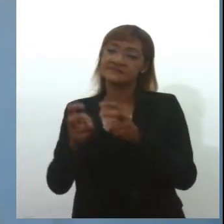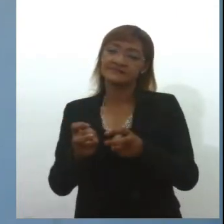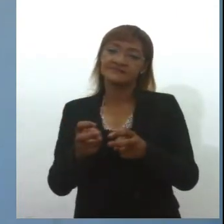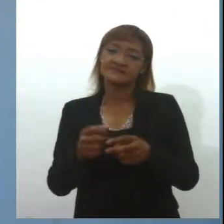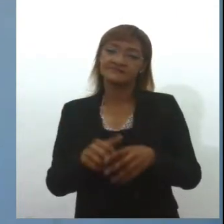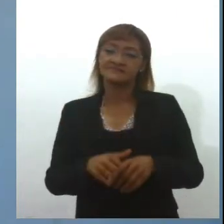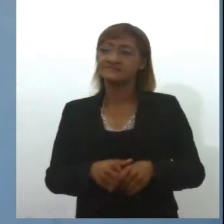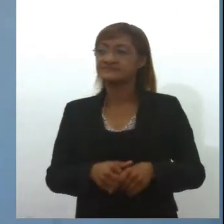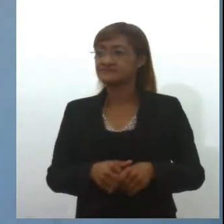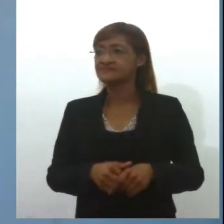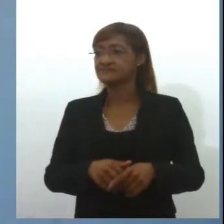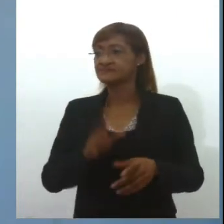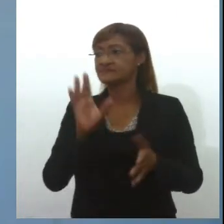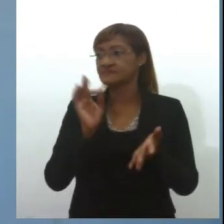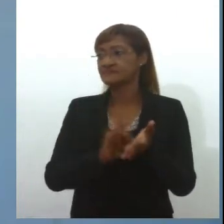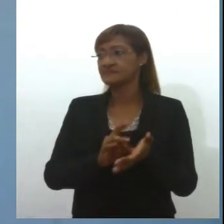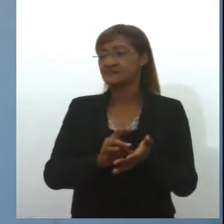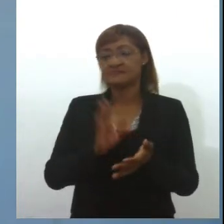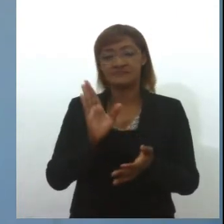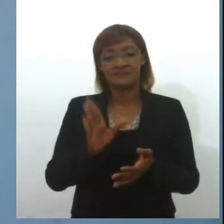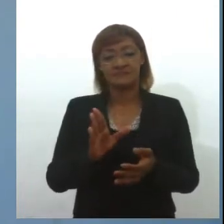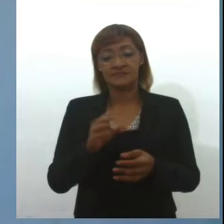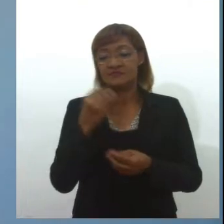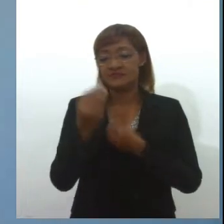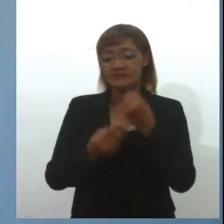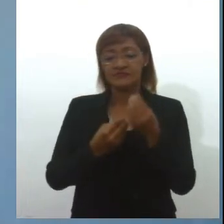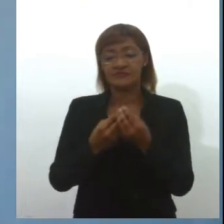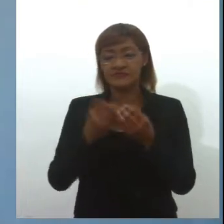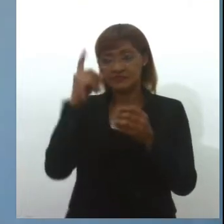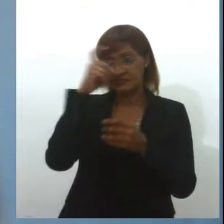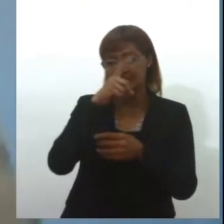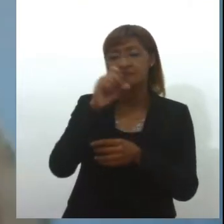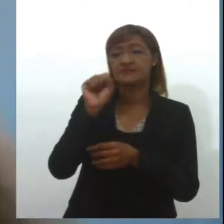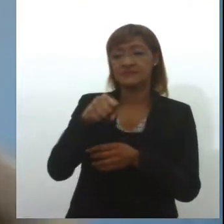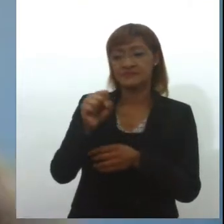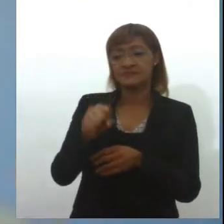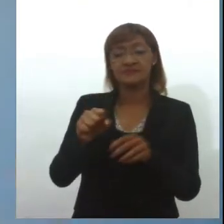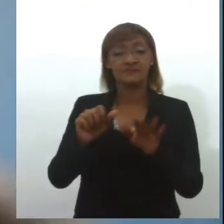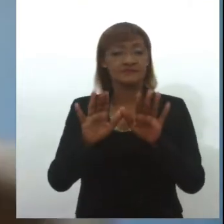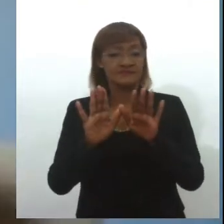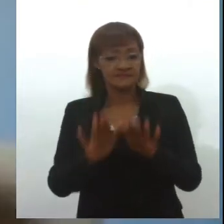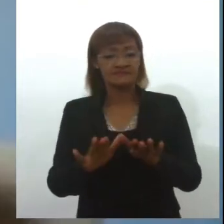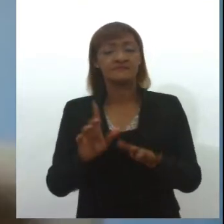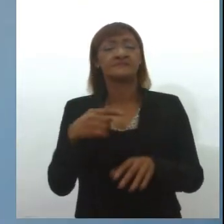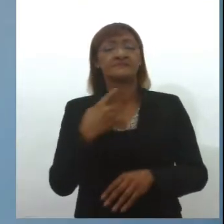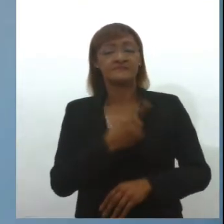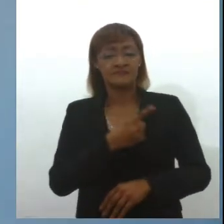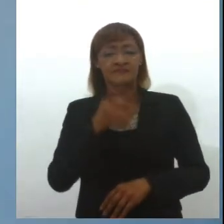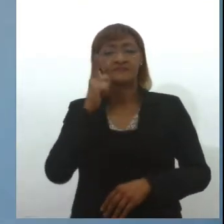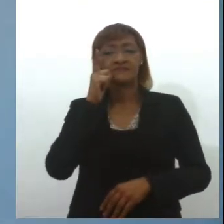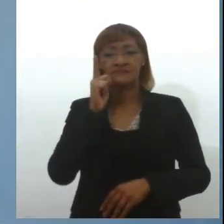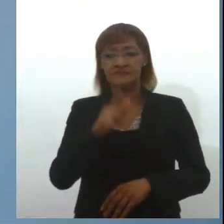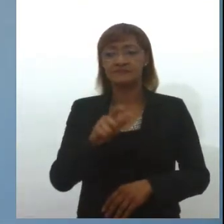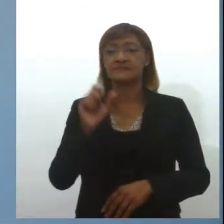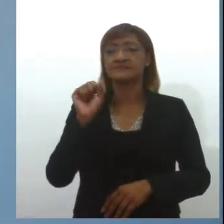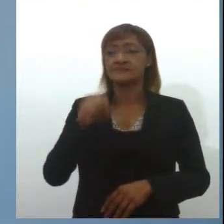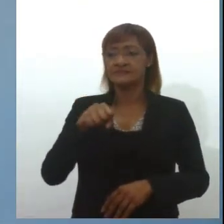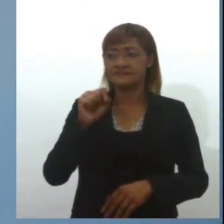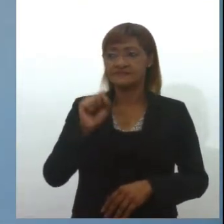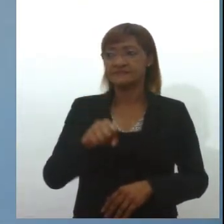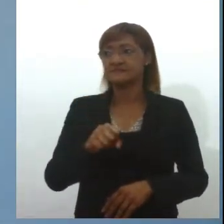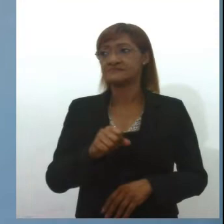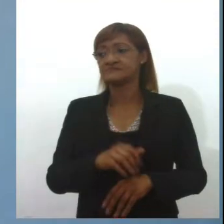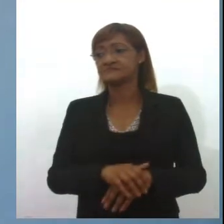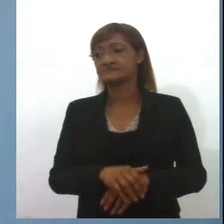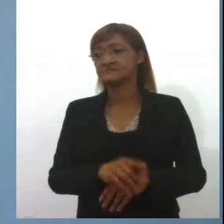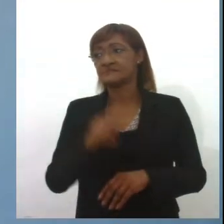as inúmeras variáveis que estão envolvidas nesse processo. É difícil? É. Mas a gente consegue compreender, sim. Não pense que a coisa é de outro